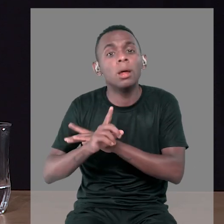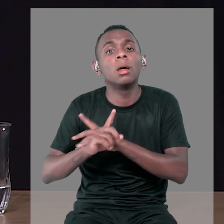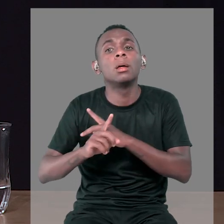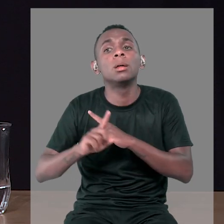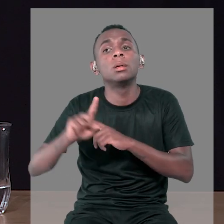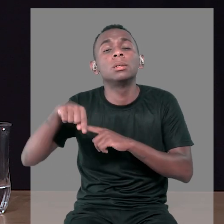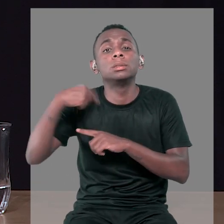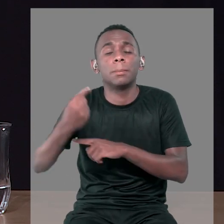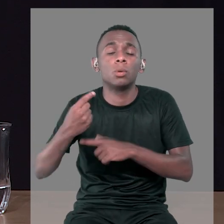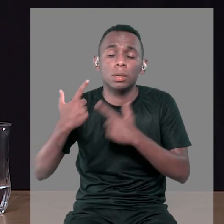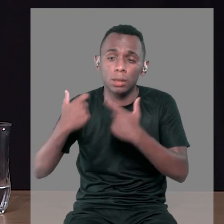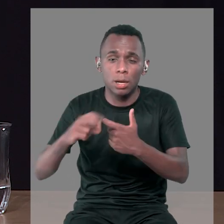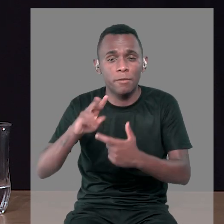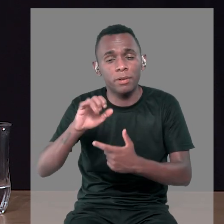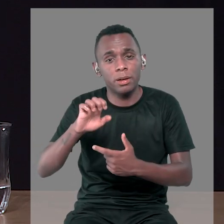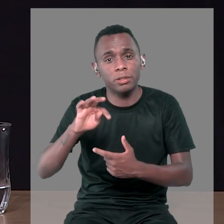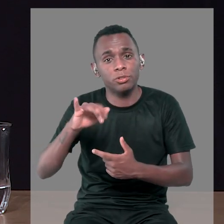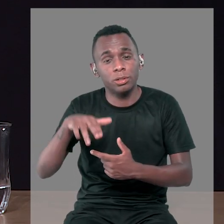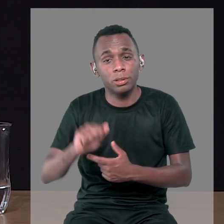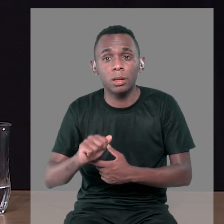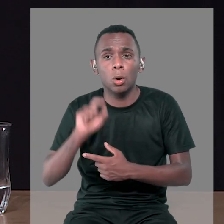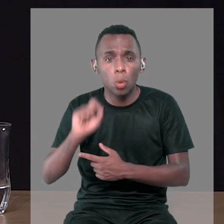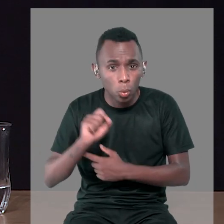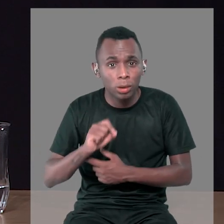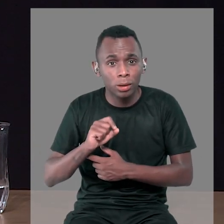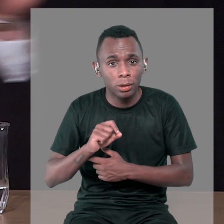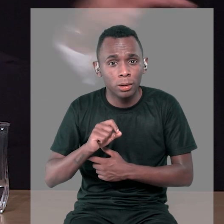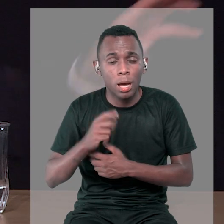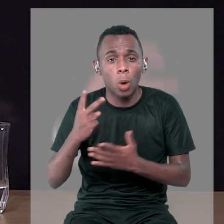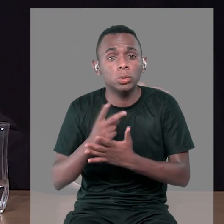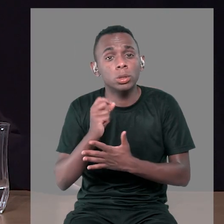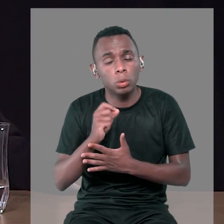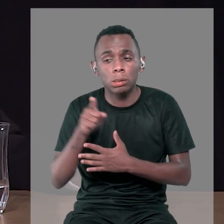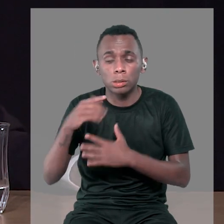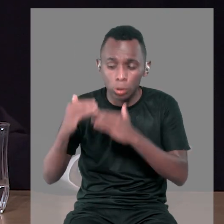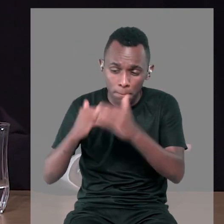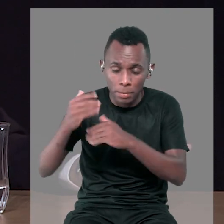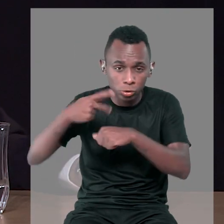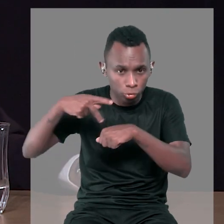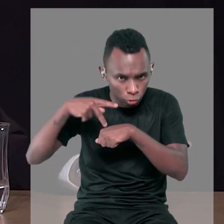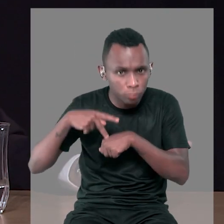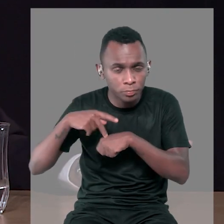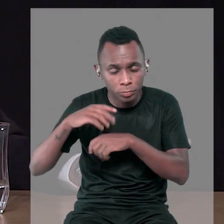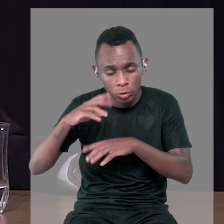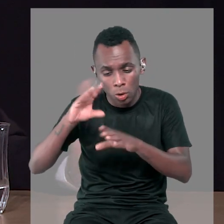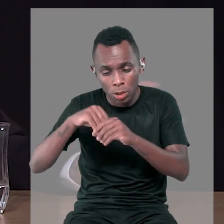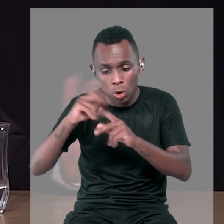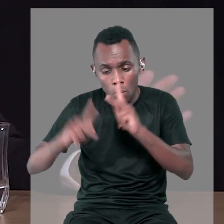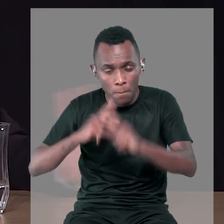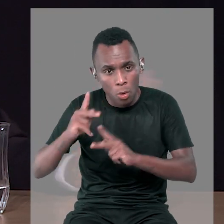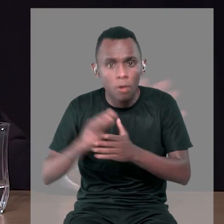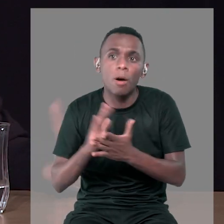do Vietnã, uma verdadeira ojeriza à baixa, bem entendido, dos seus cidadãos. Cidadãos de